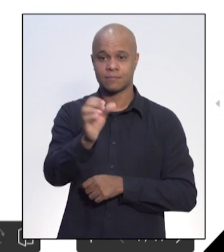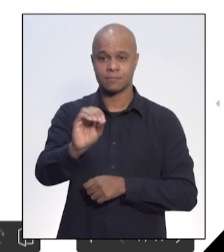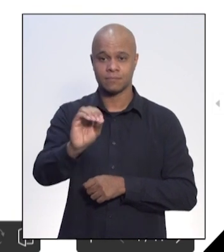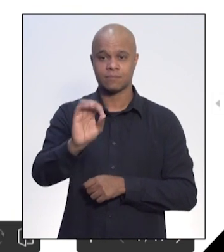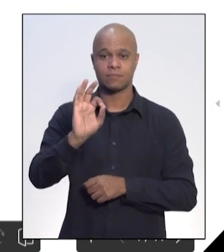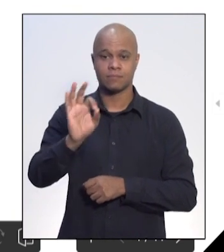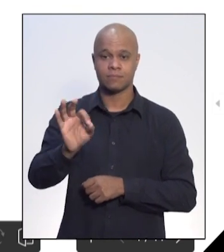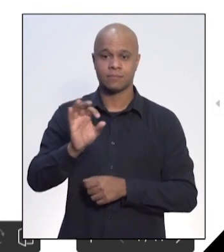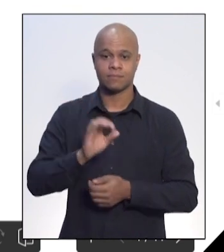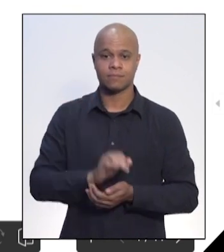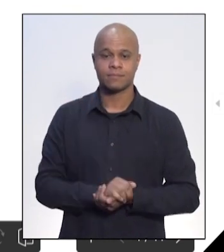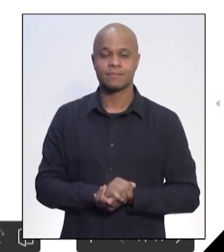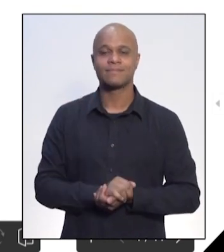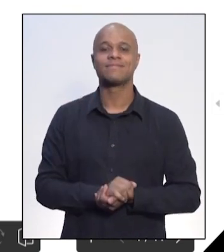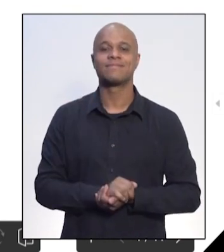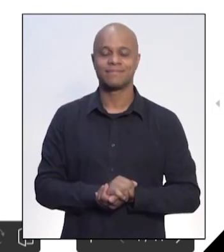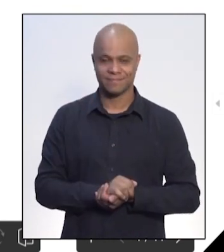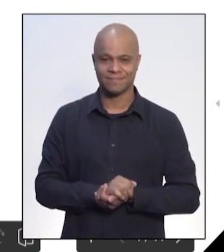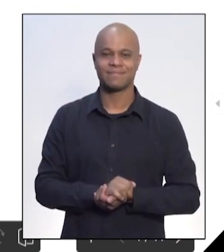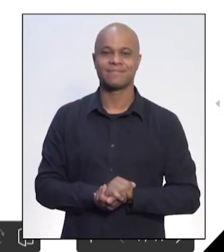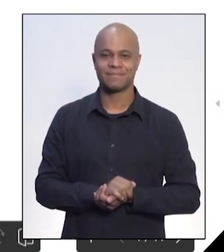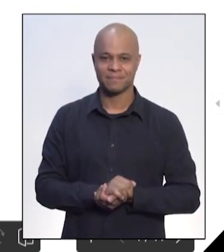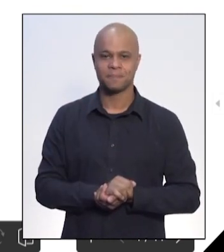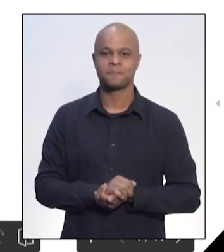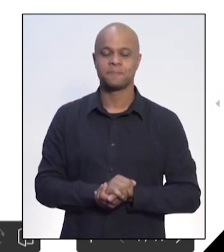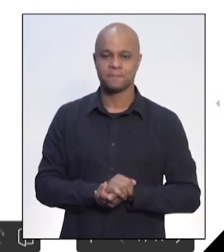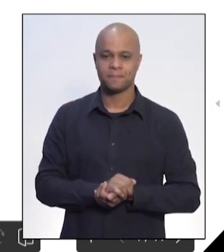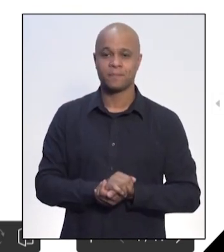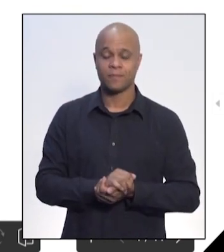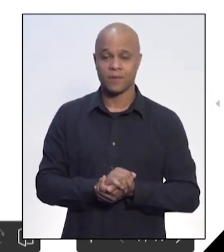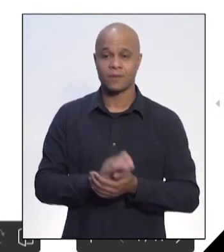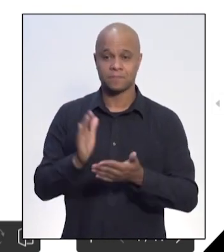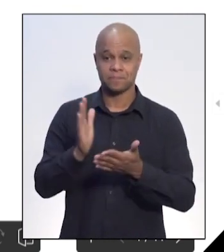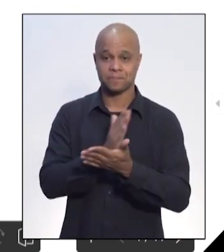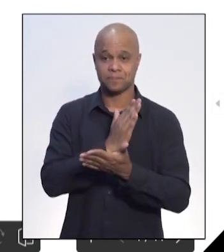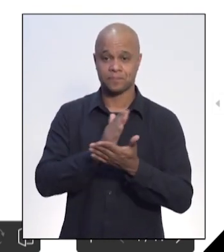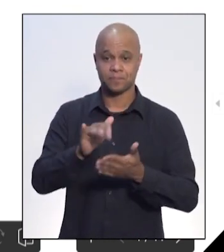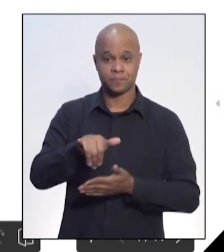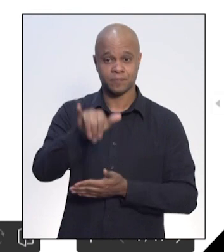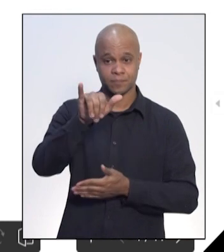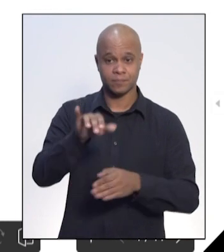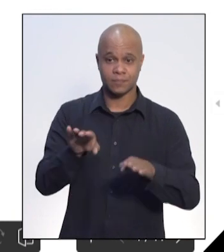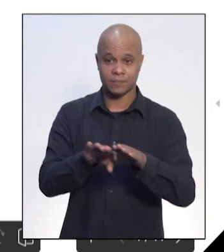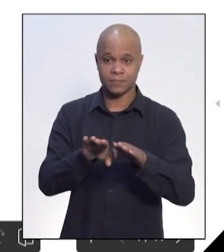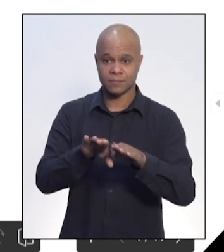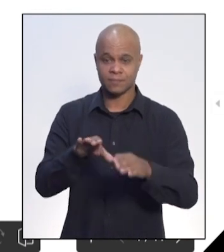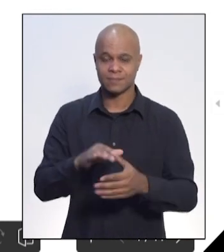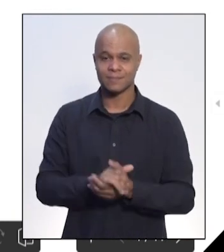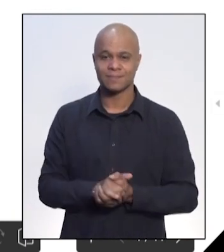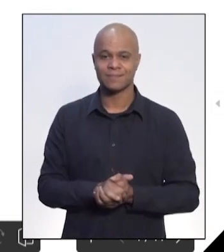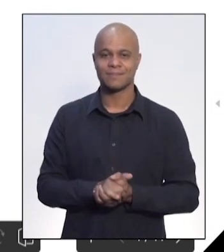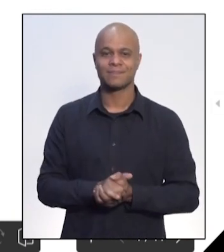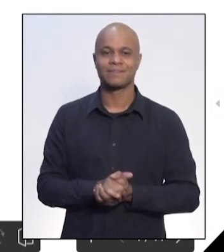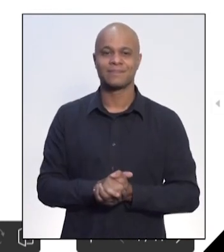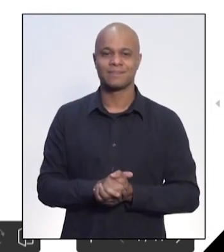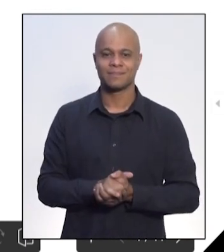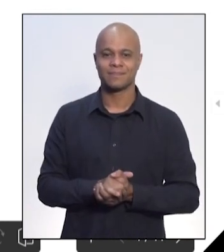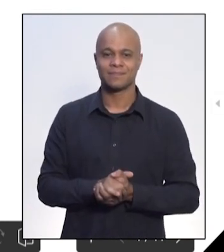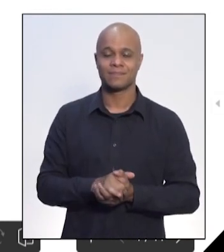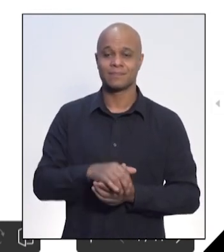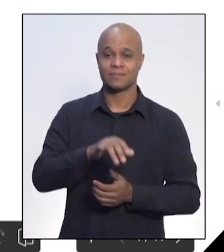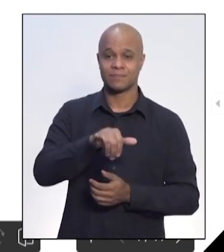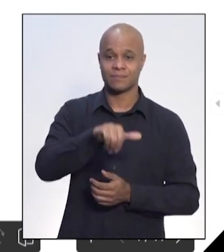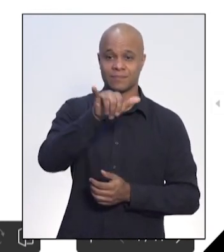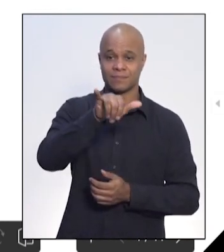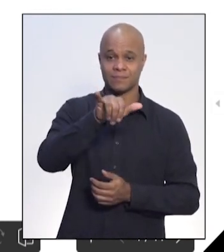60. Como a gente quer escrever uma função, a gente vai isolar o y em função do x. Então, esse 2x que está somando vai